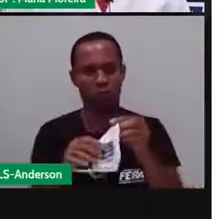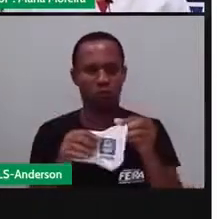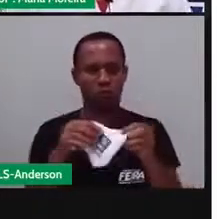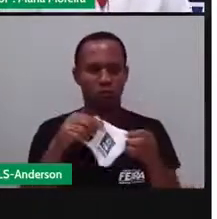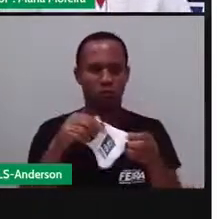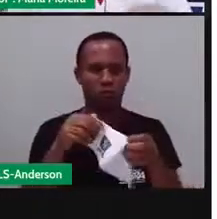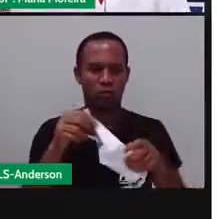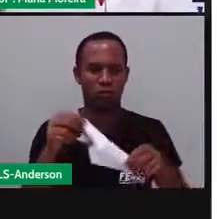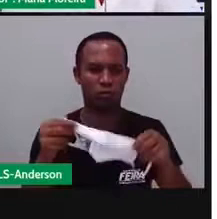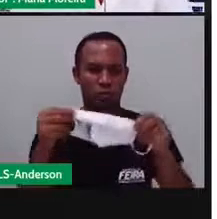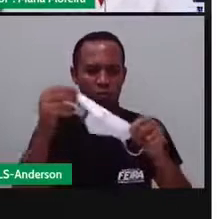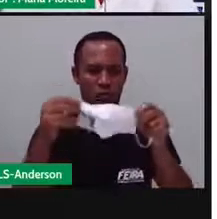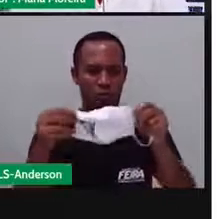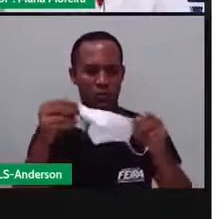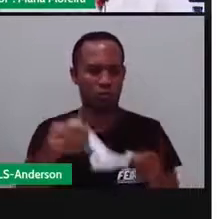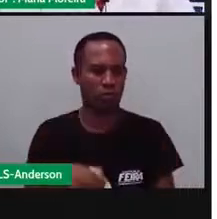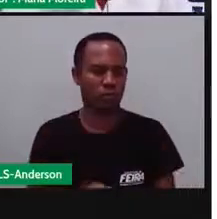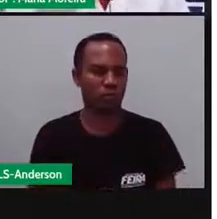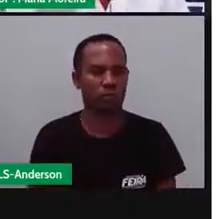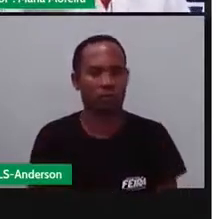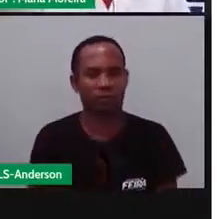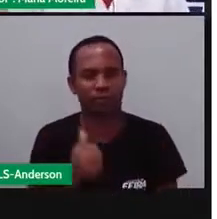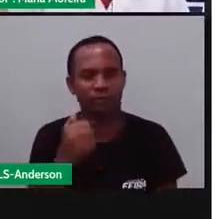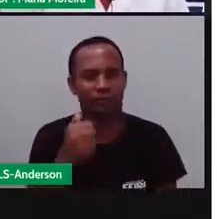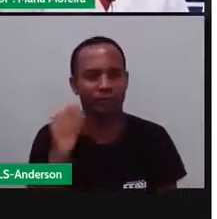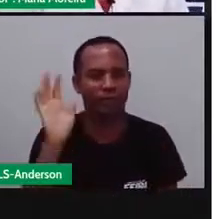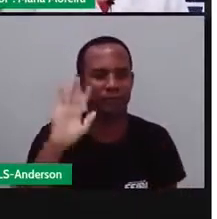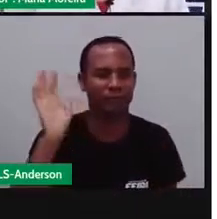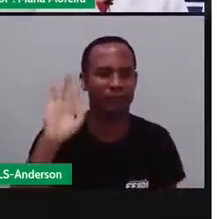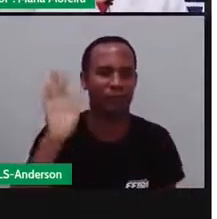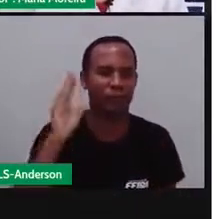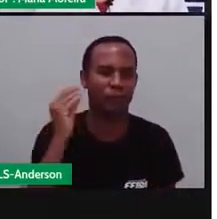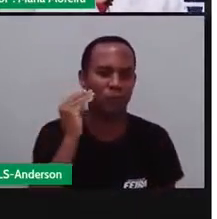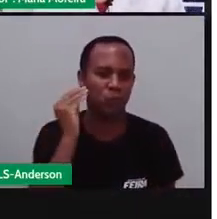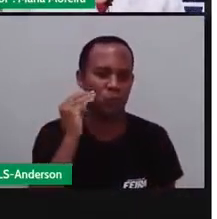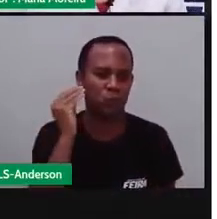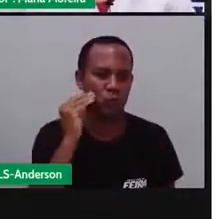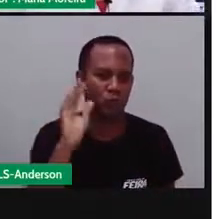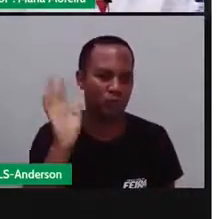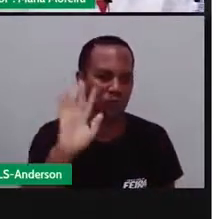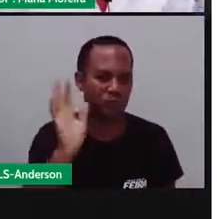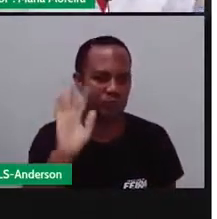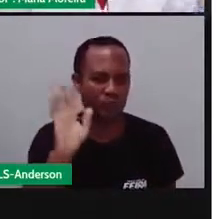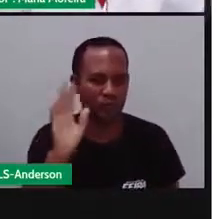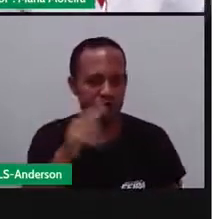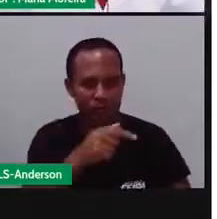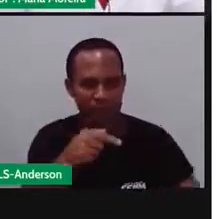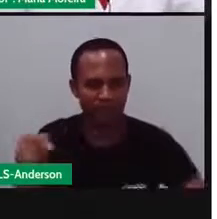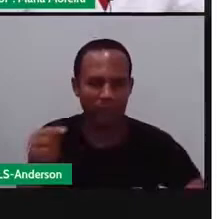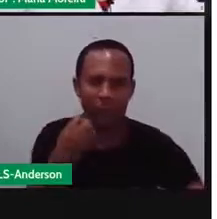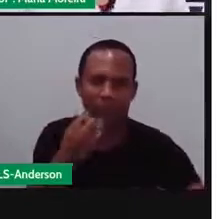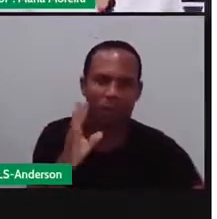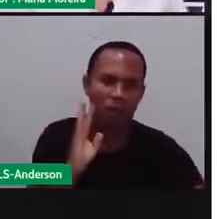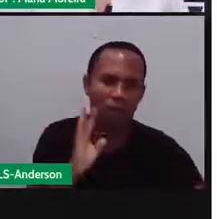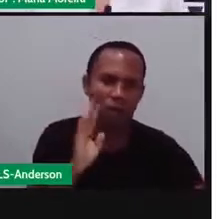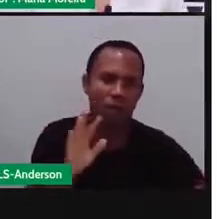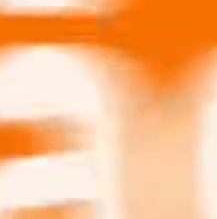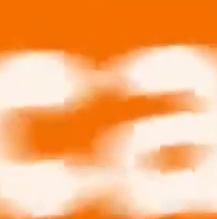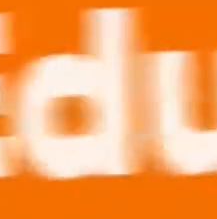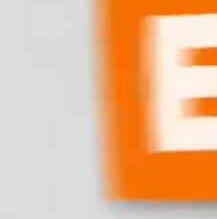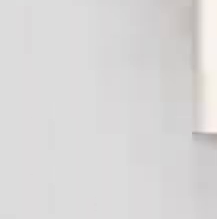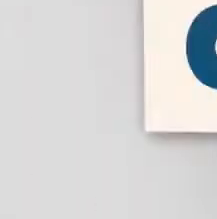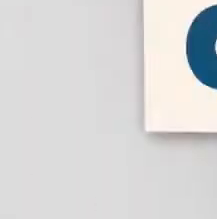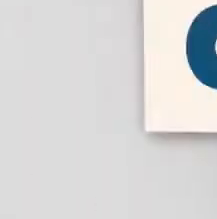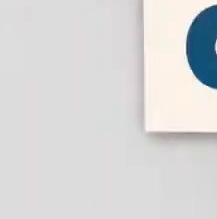vocês, certo? E dar aquele abraço bem apertado. Um beijo no coração de vocês e essa semana foi maravilhosa.